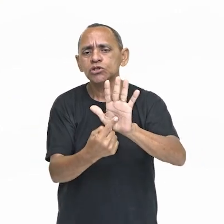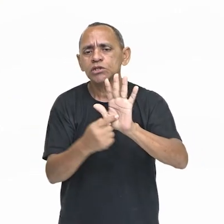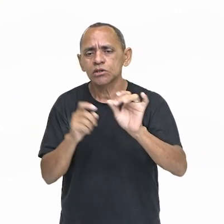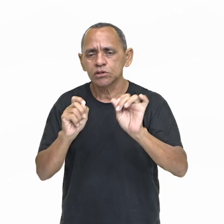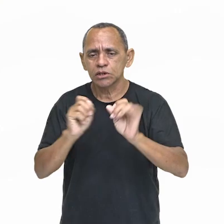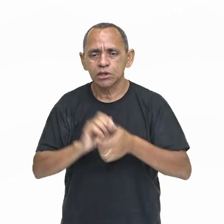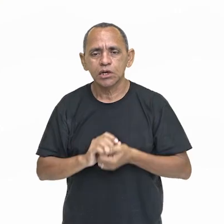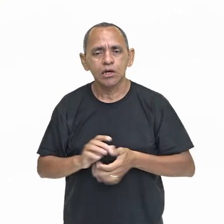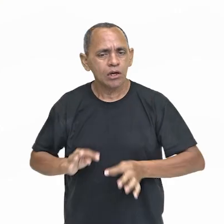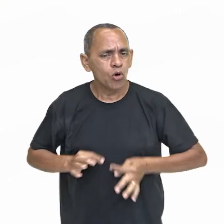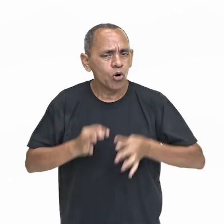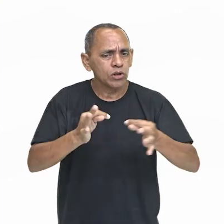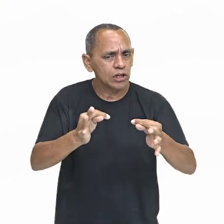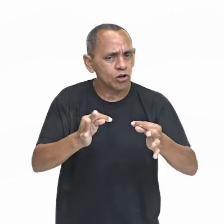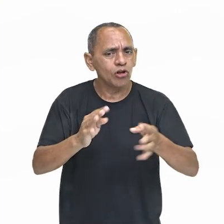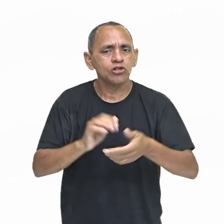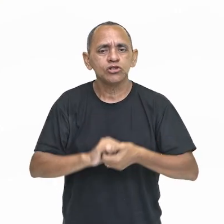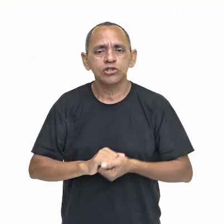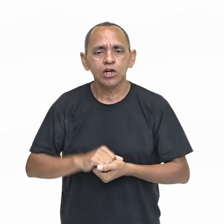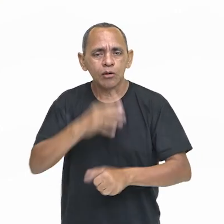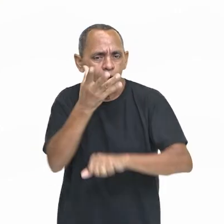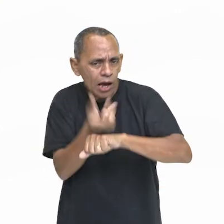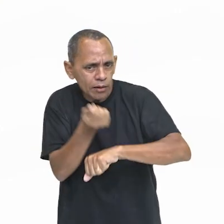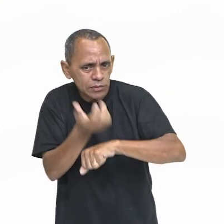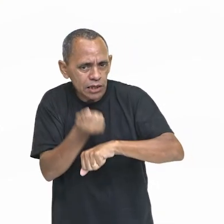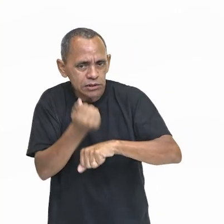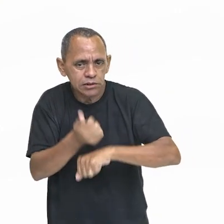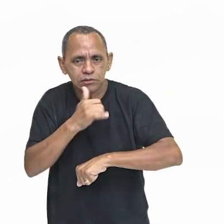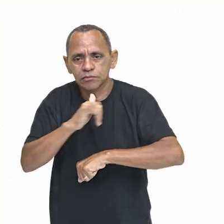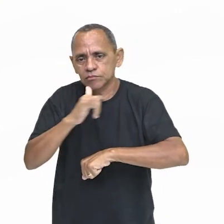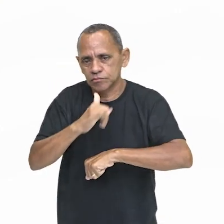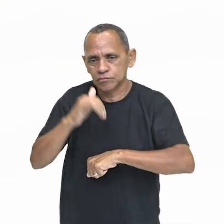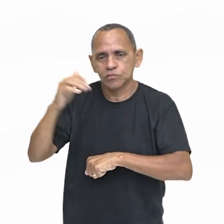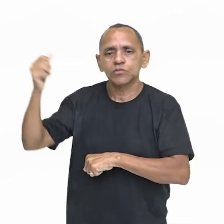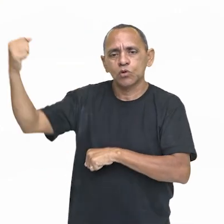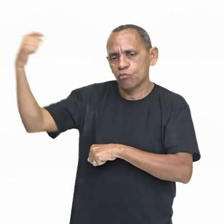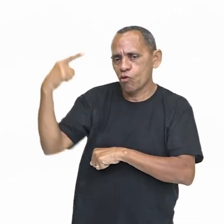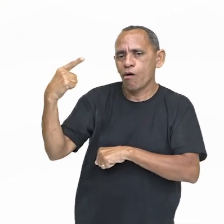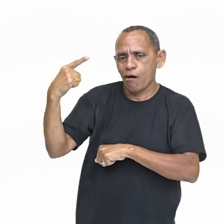para a captação de energia solar. Surgiu em